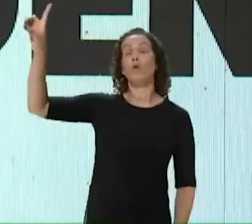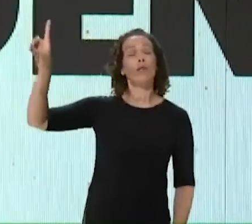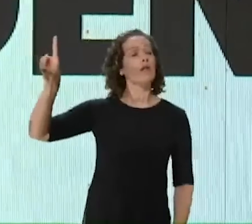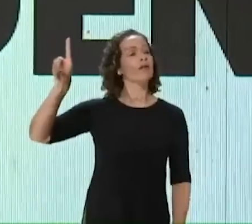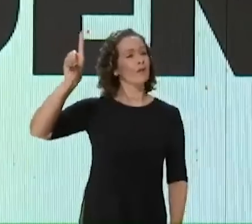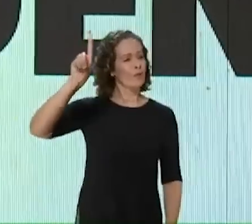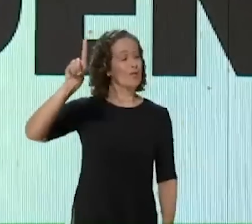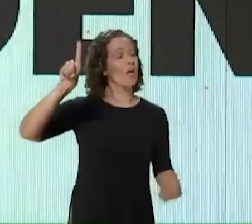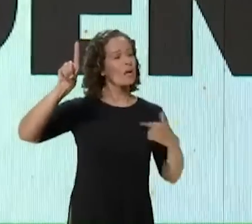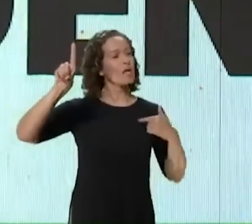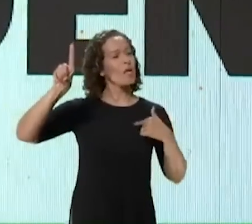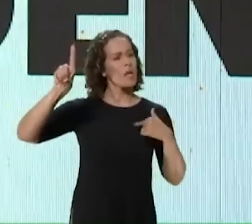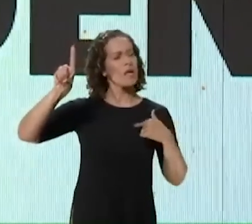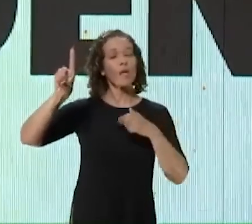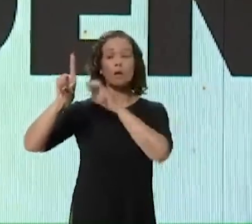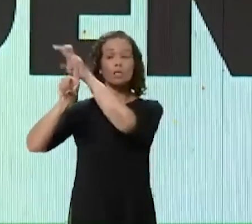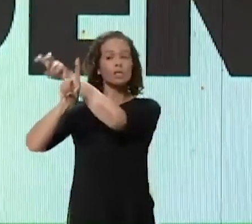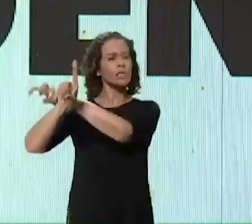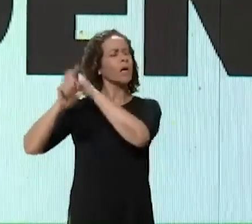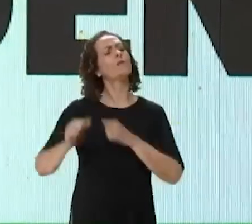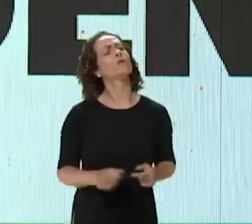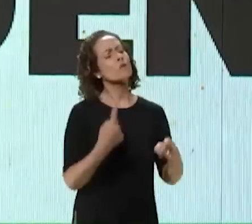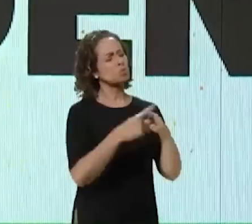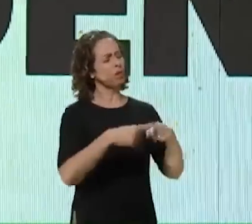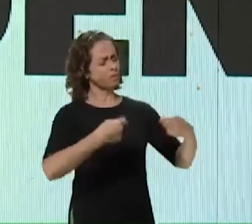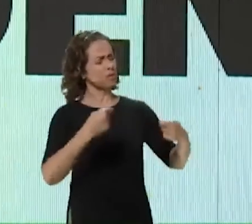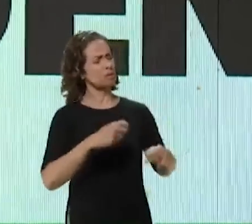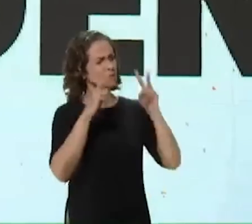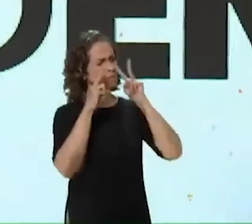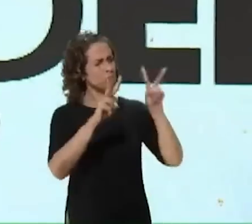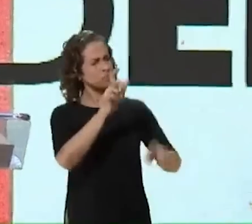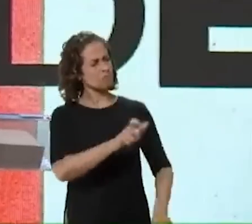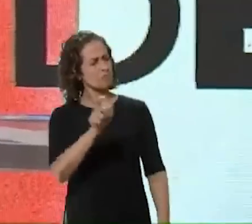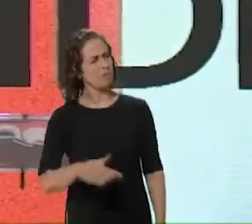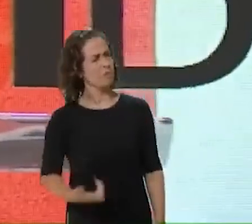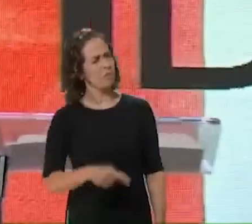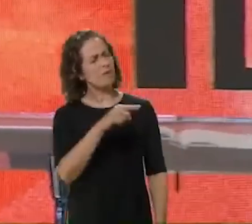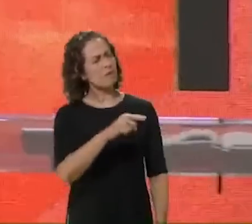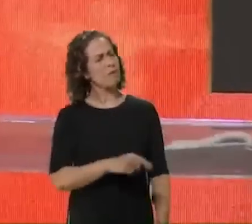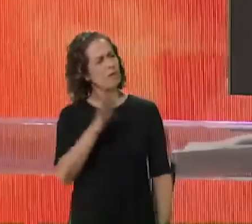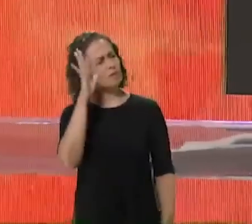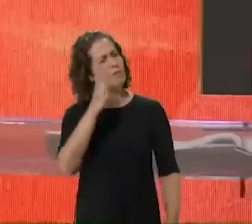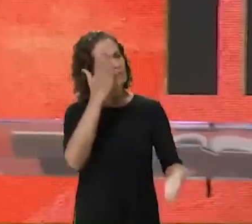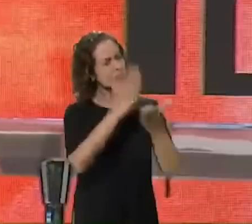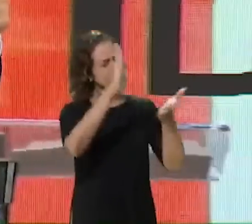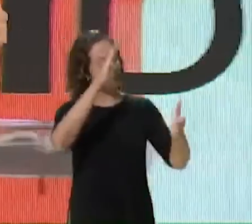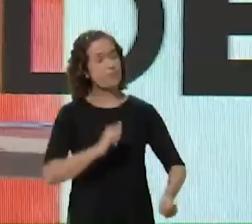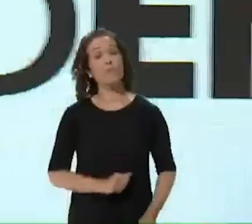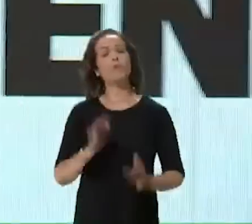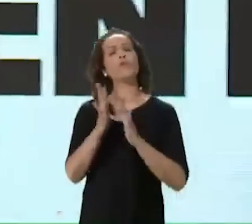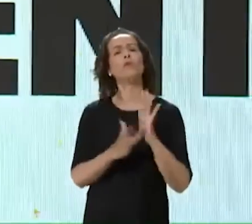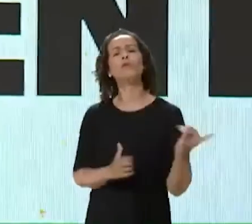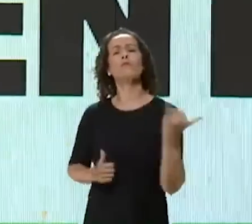sacerdote gritou e falou: por que precisamos de mais testemunhas? Vocês ouviram a blasfêmia. Jesus disse na cara do sumo sacerdote: